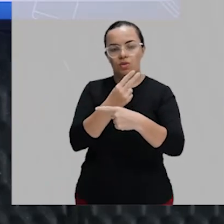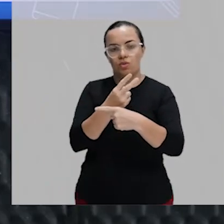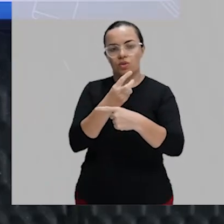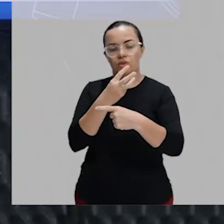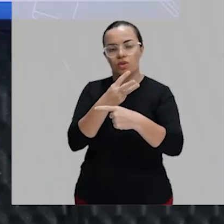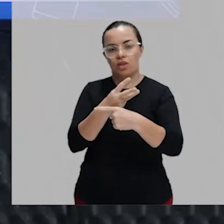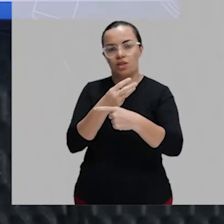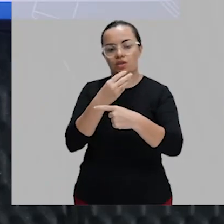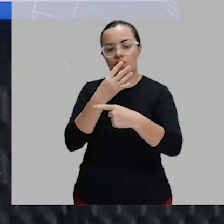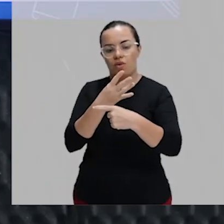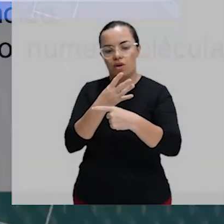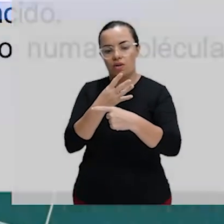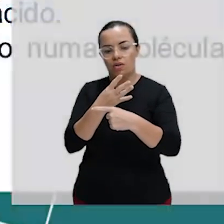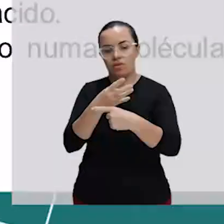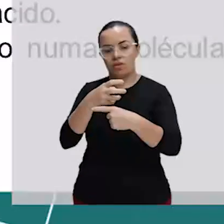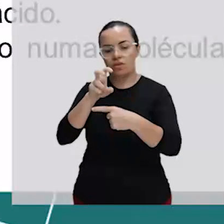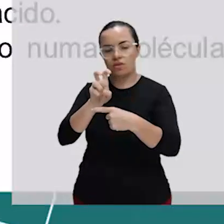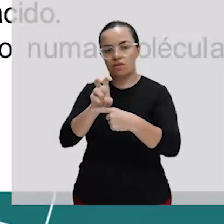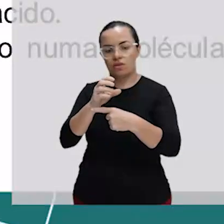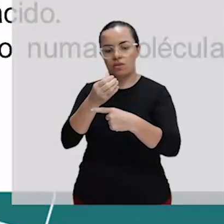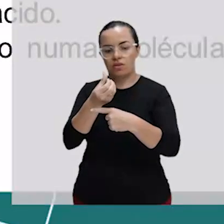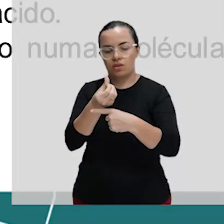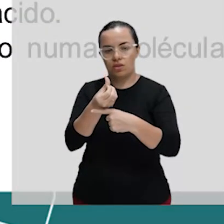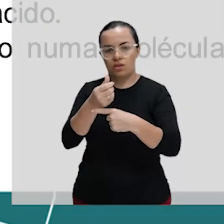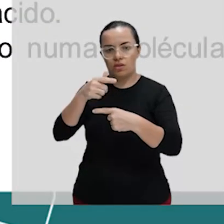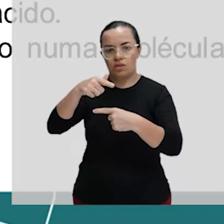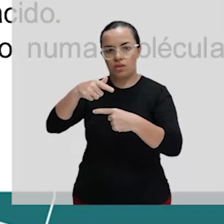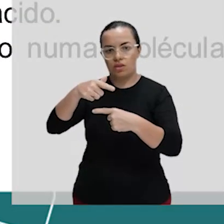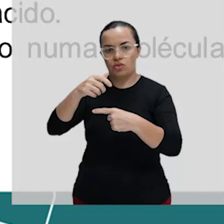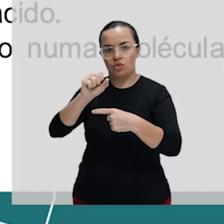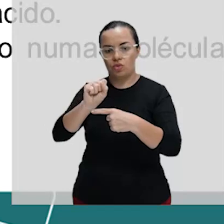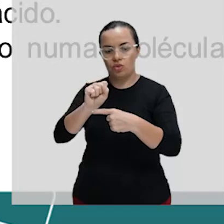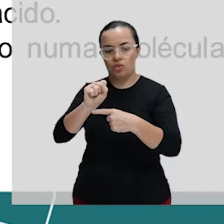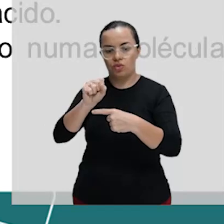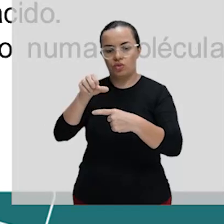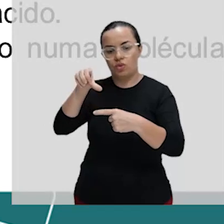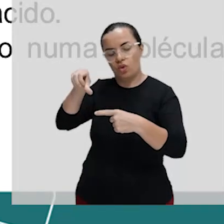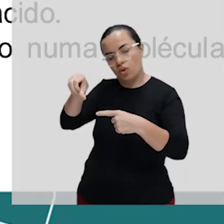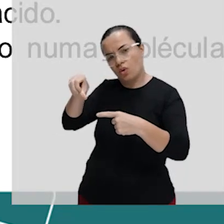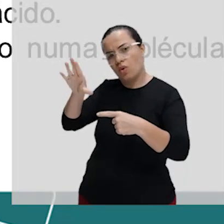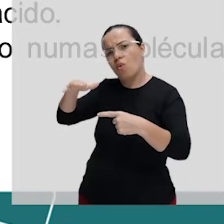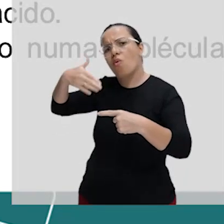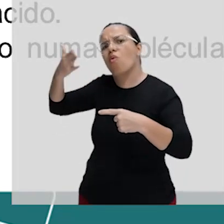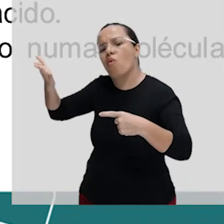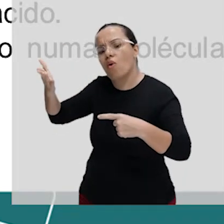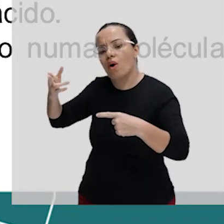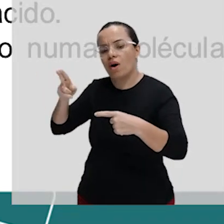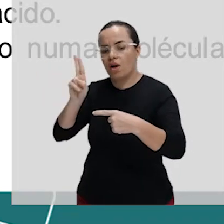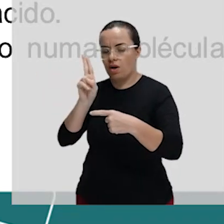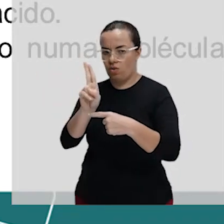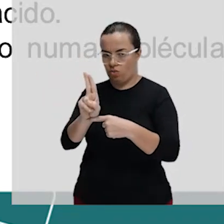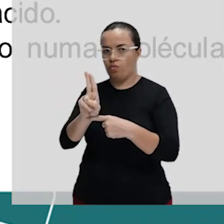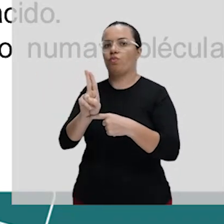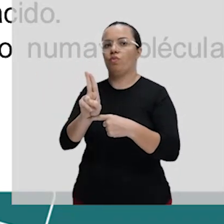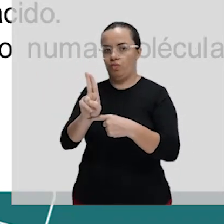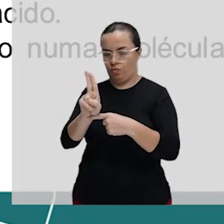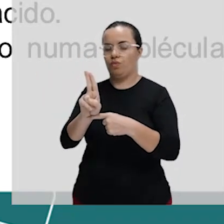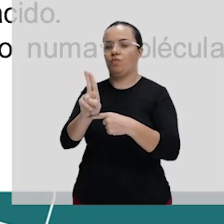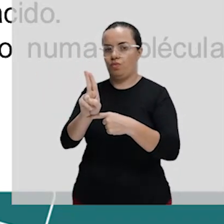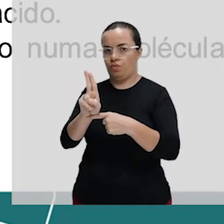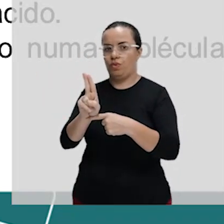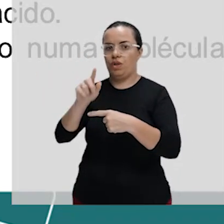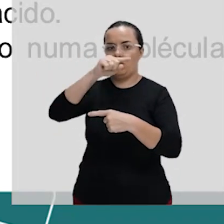dá 6 aqui, né? 7, 8, 9. A nona base nitrogenada é essa uracila aqui. Então, imagina que